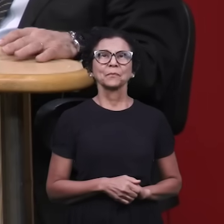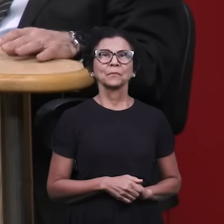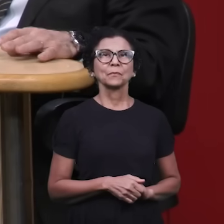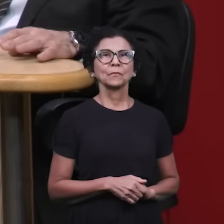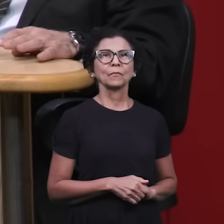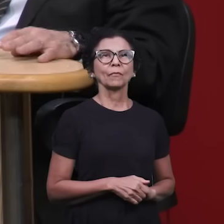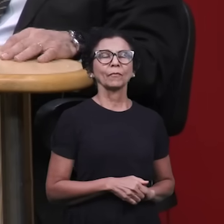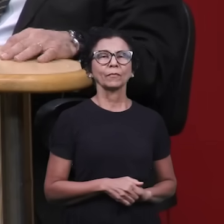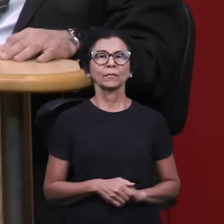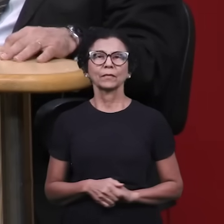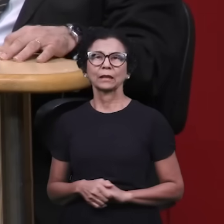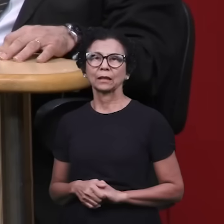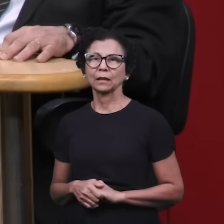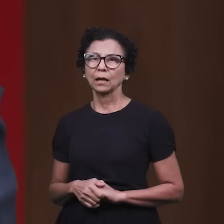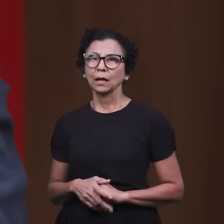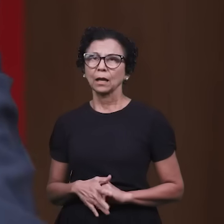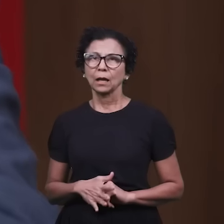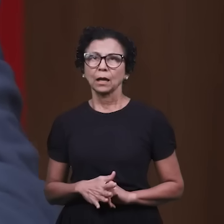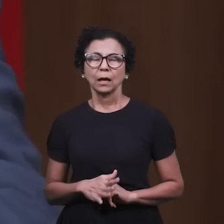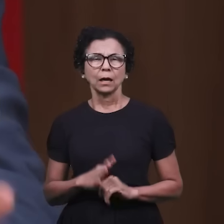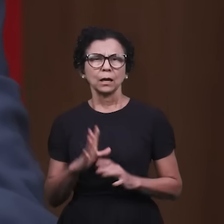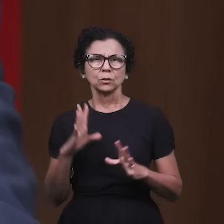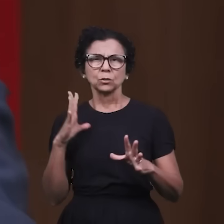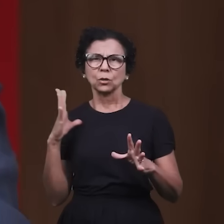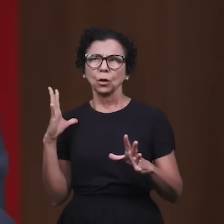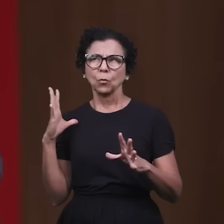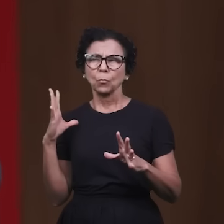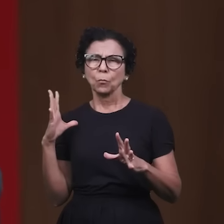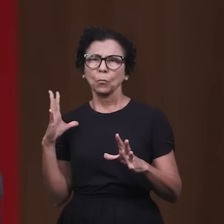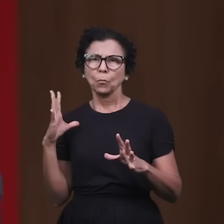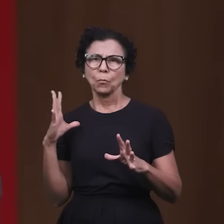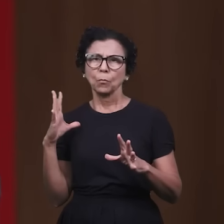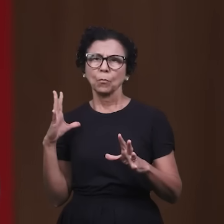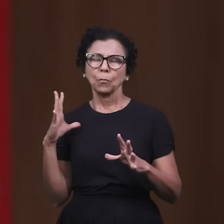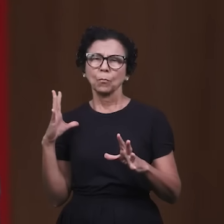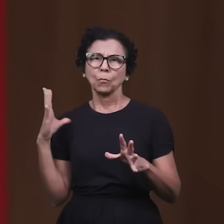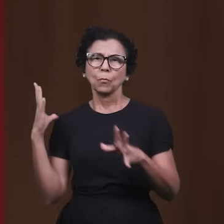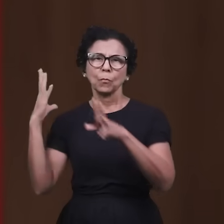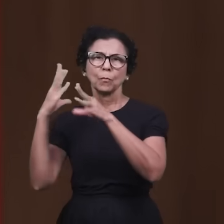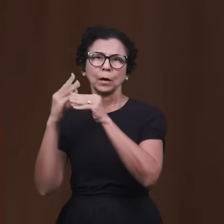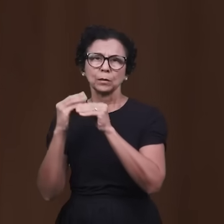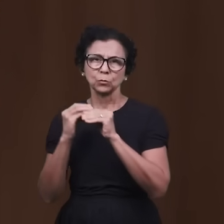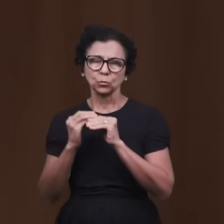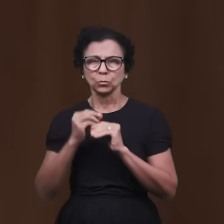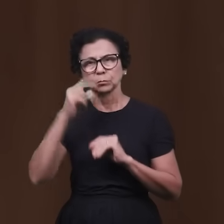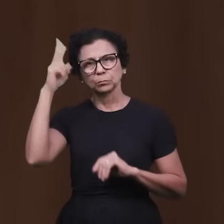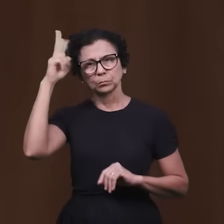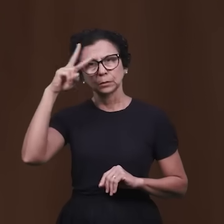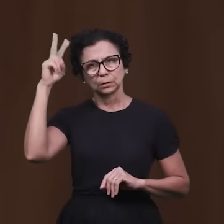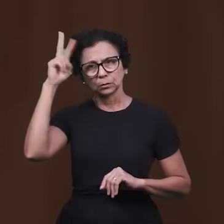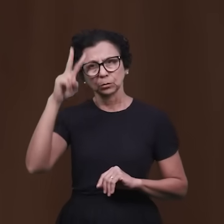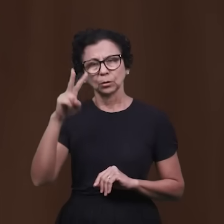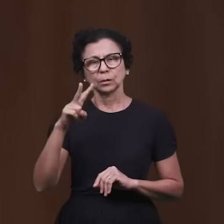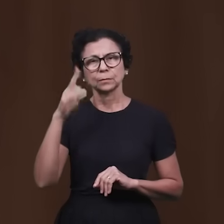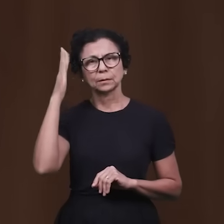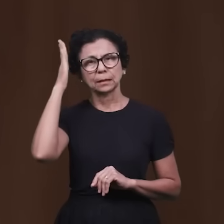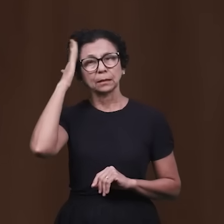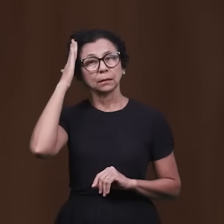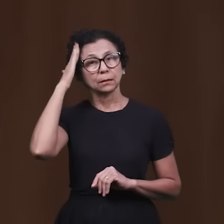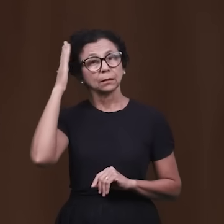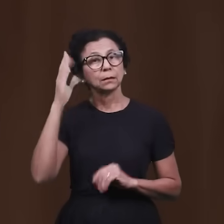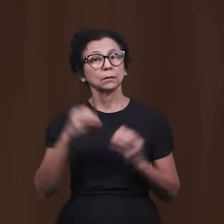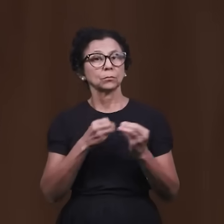vamos começar, nós estamos falando essa parte inicial sobre uma história, mostrando essa parte introdutória para os